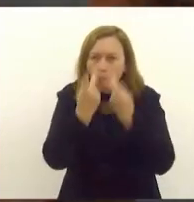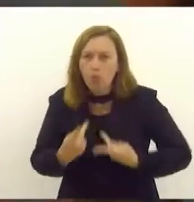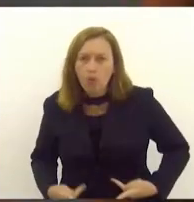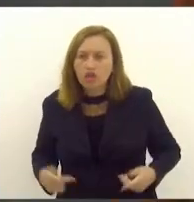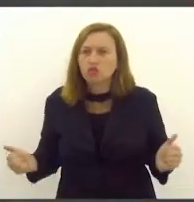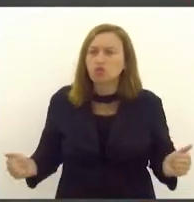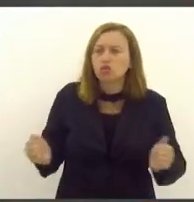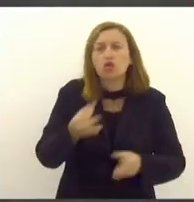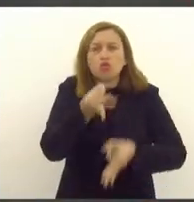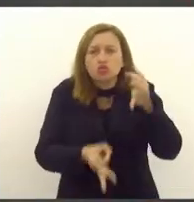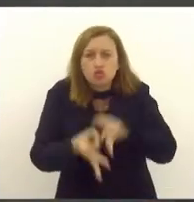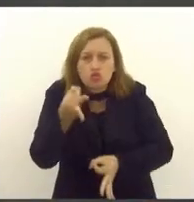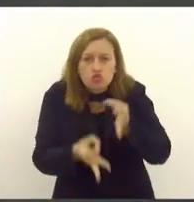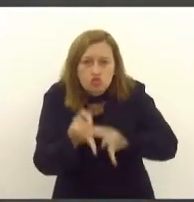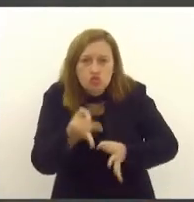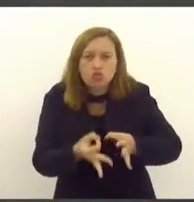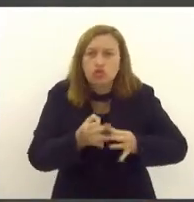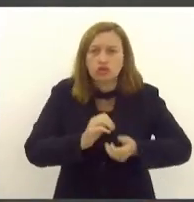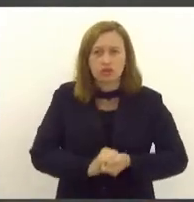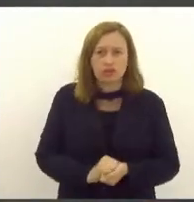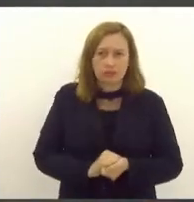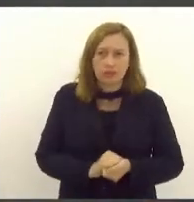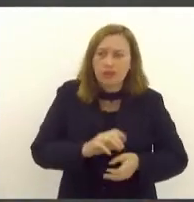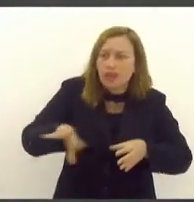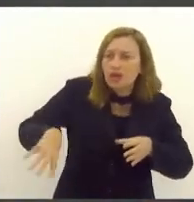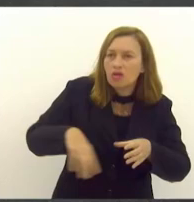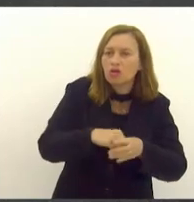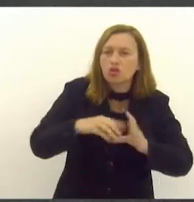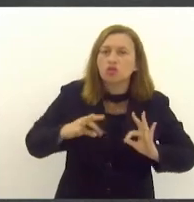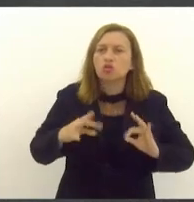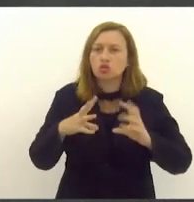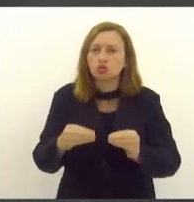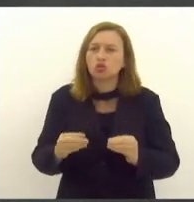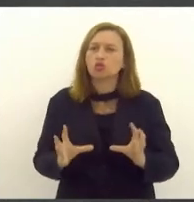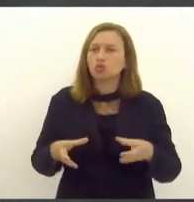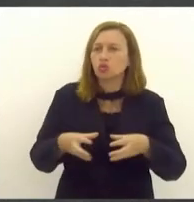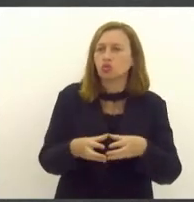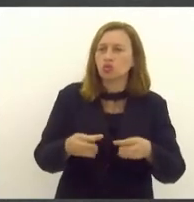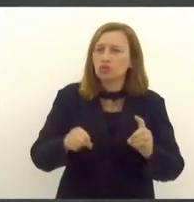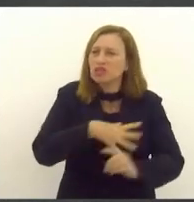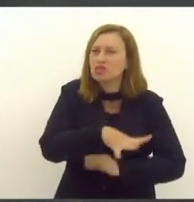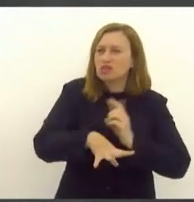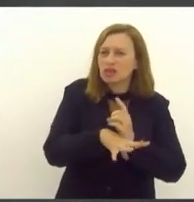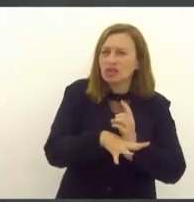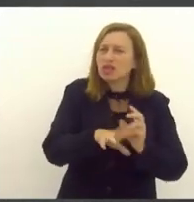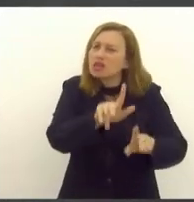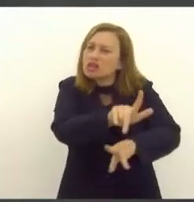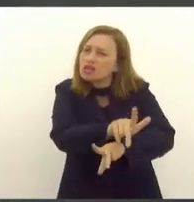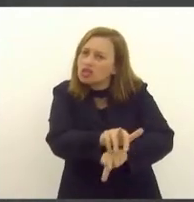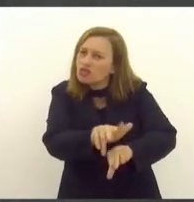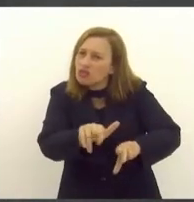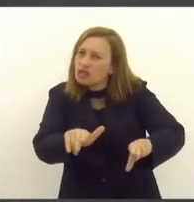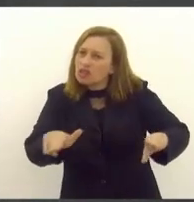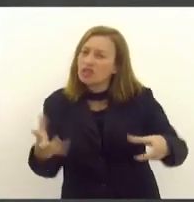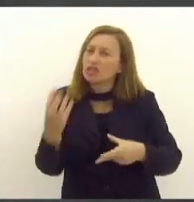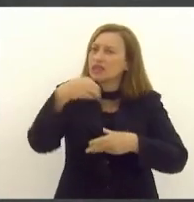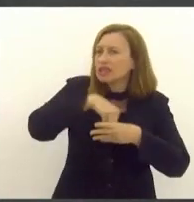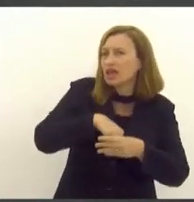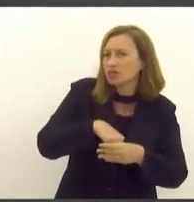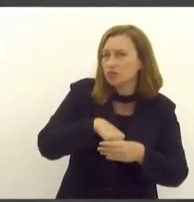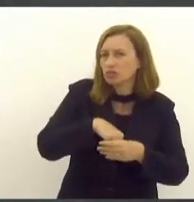justa que integra todo o corpo da sociedade da sua diversidade dentro